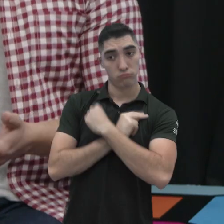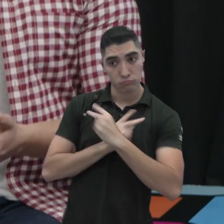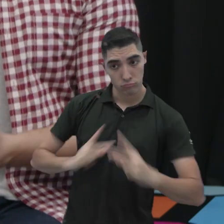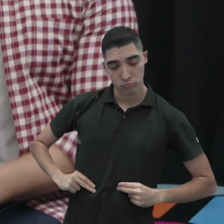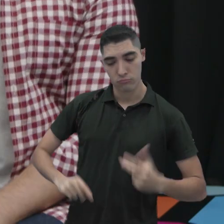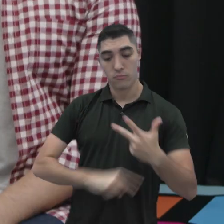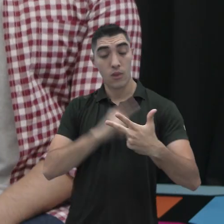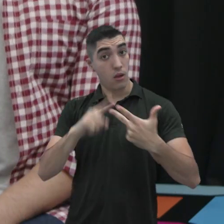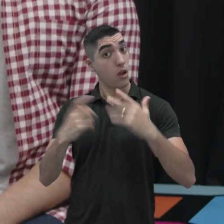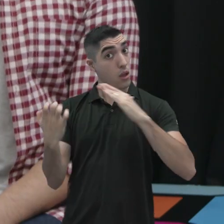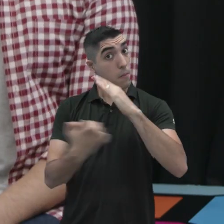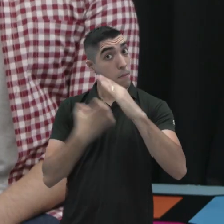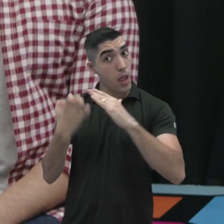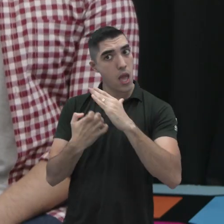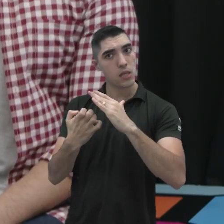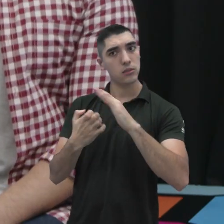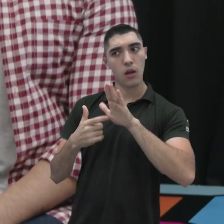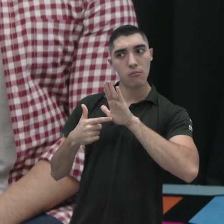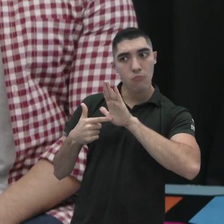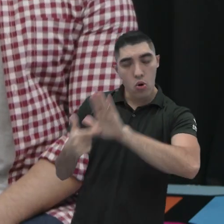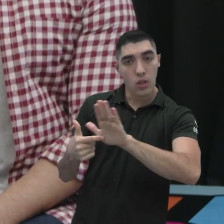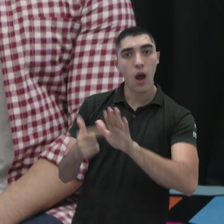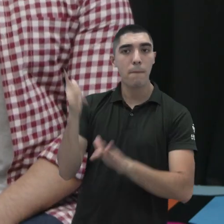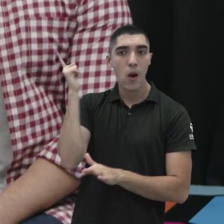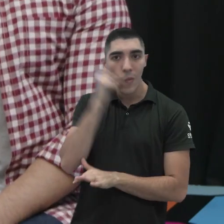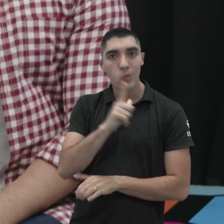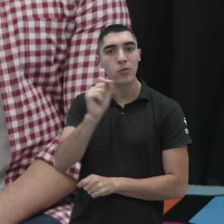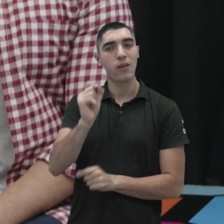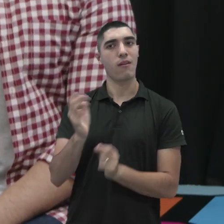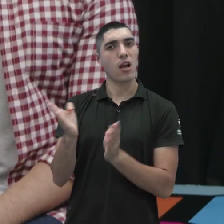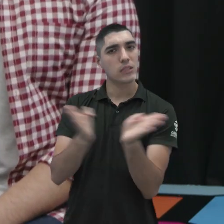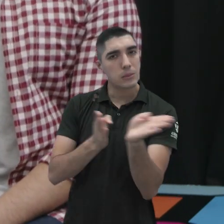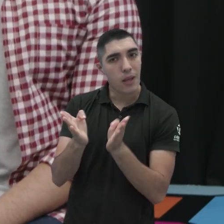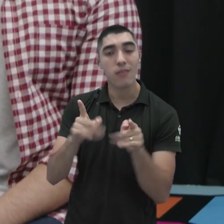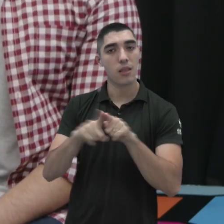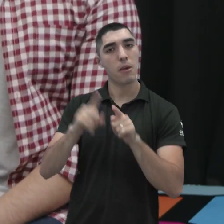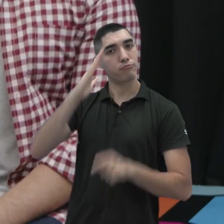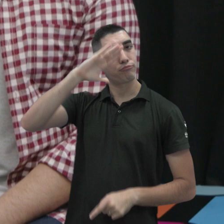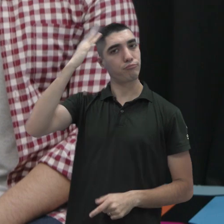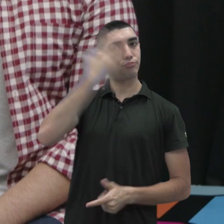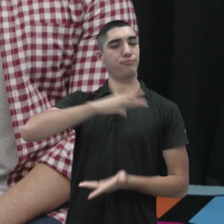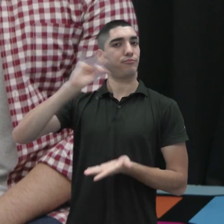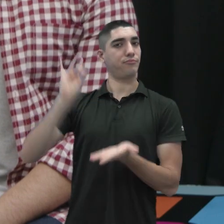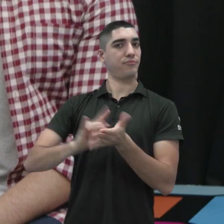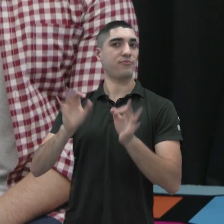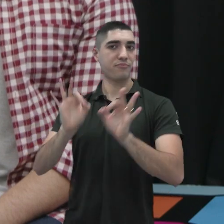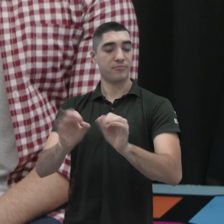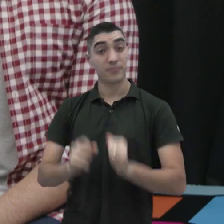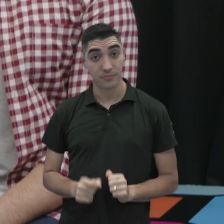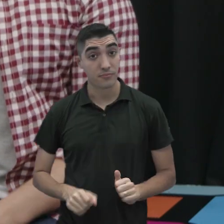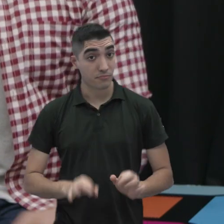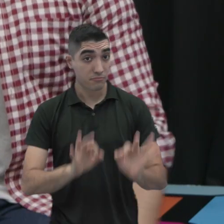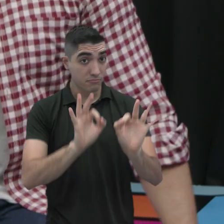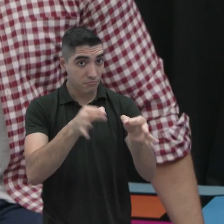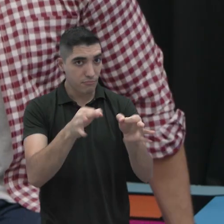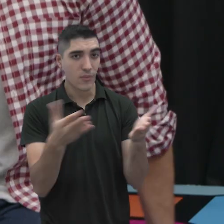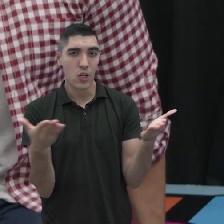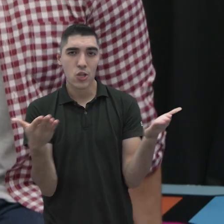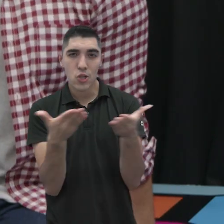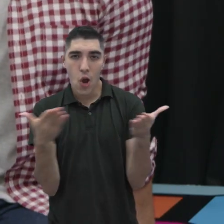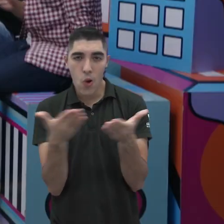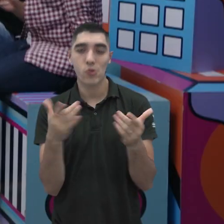mesmo empresas a apoiarem a cultura de forma acessível e transparente. Exatamente. E para enriquecer